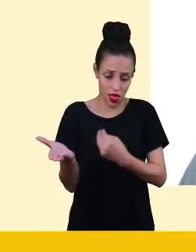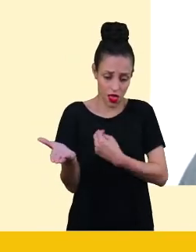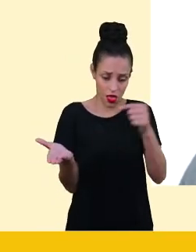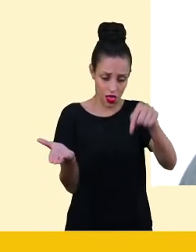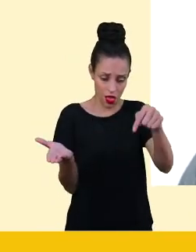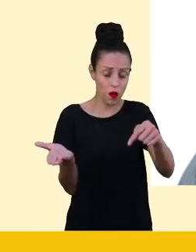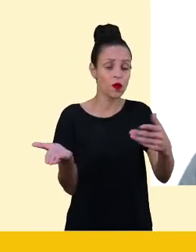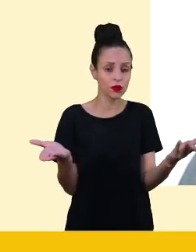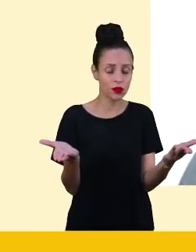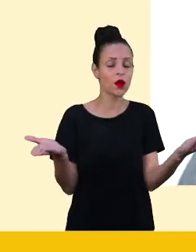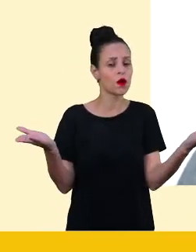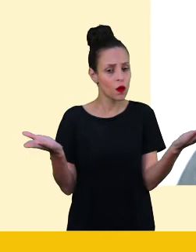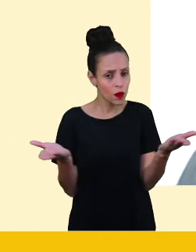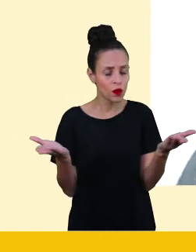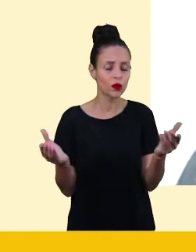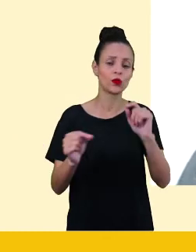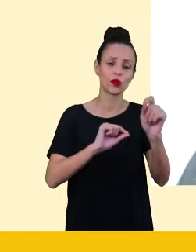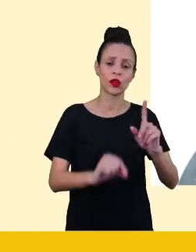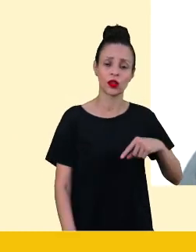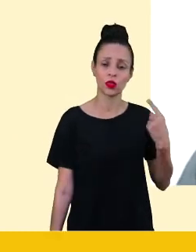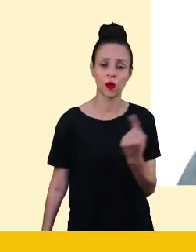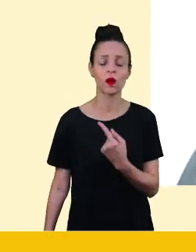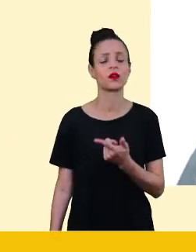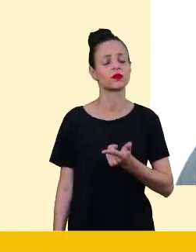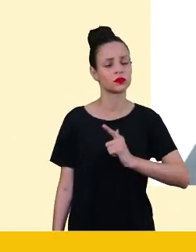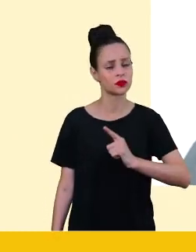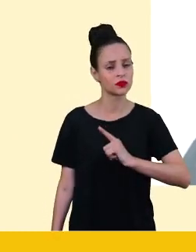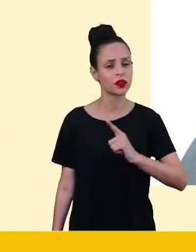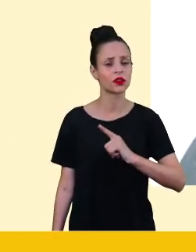presente, né? Então, hoje, assim, nós temos